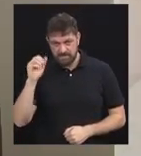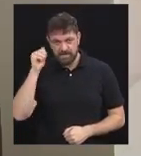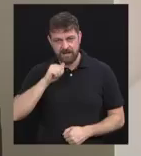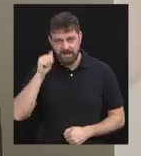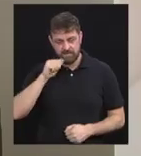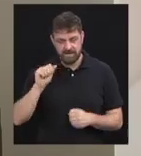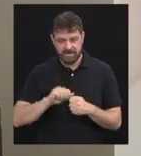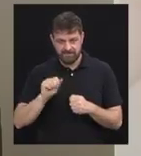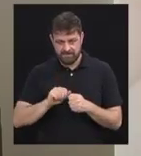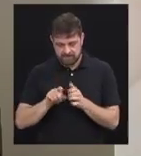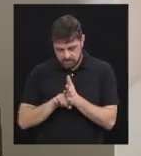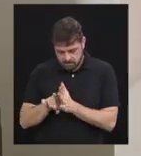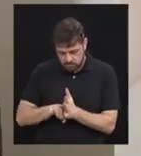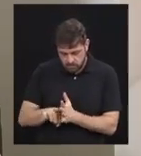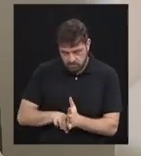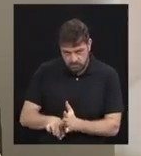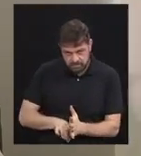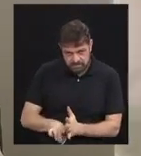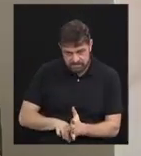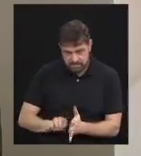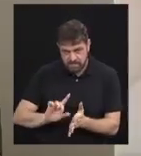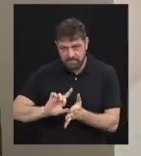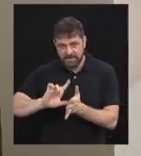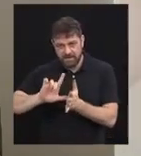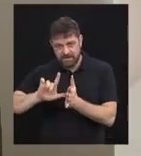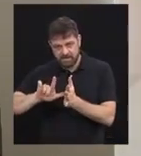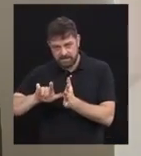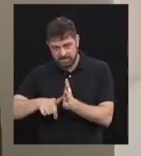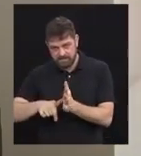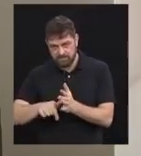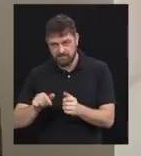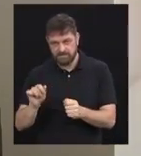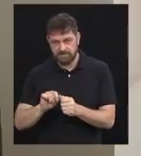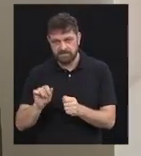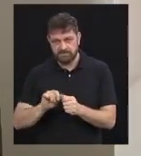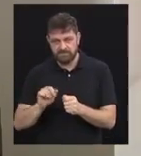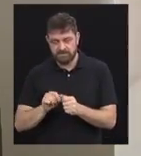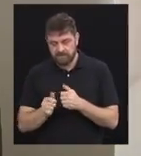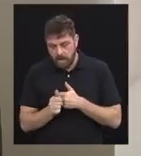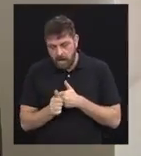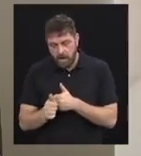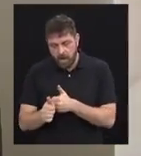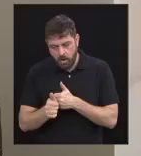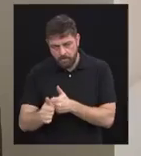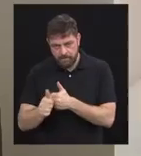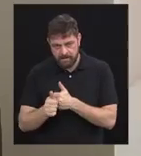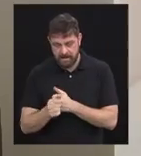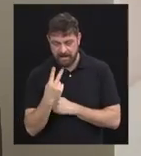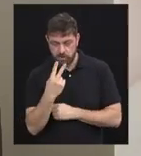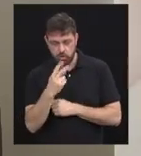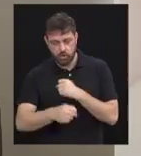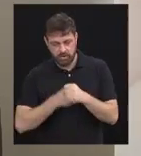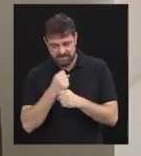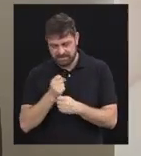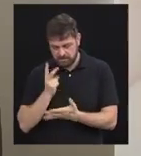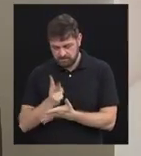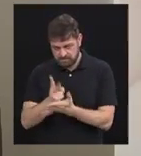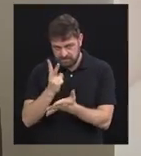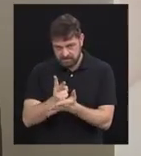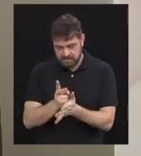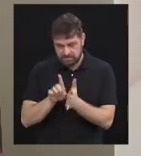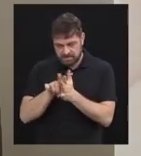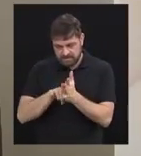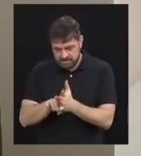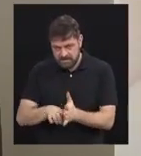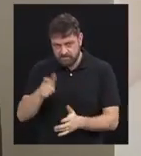fazer uma colonoscopia e depois fazer um segmento a cada 2, 3 anos.